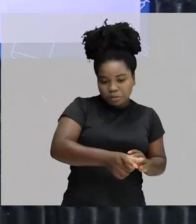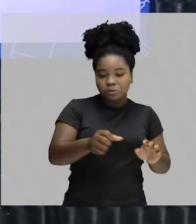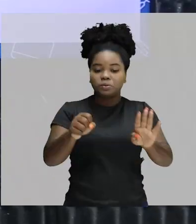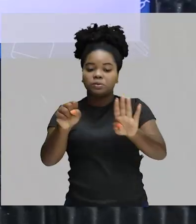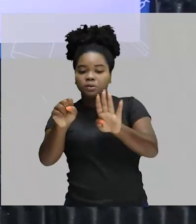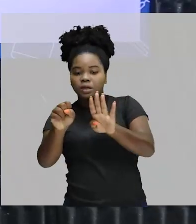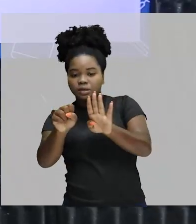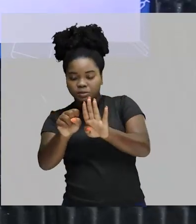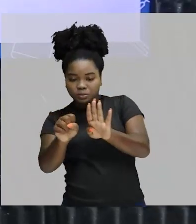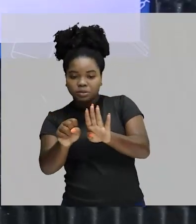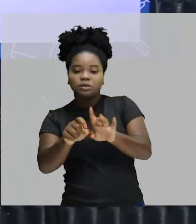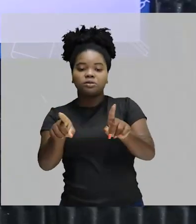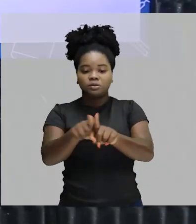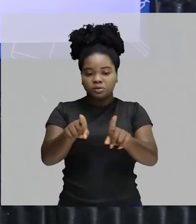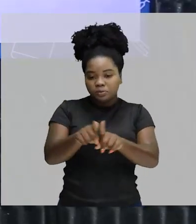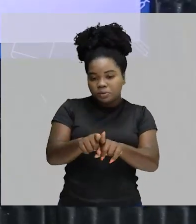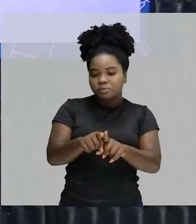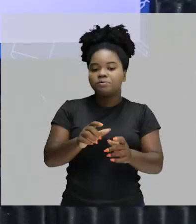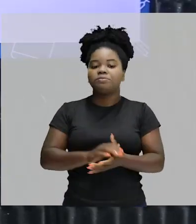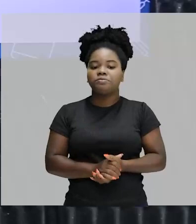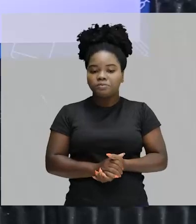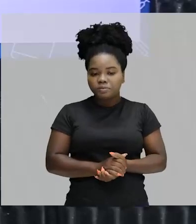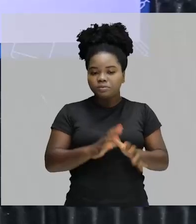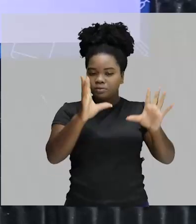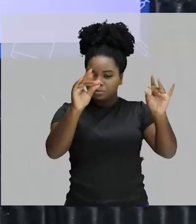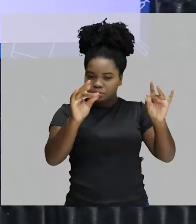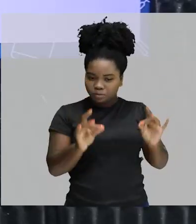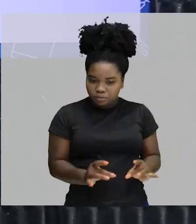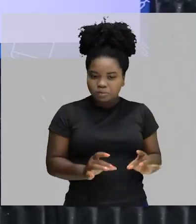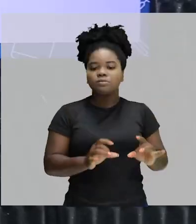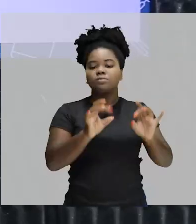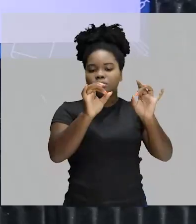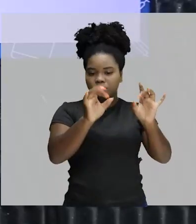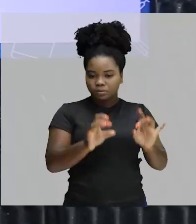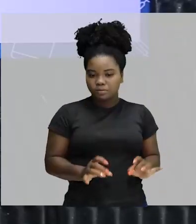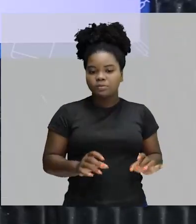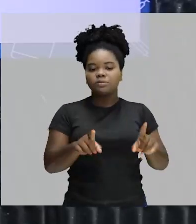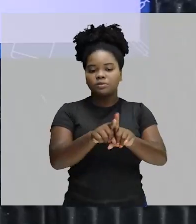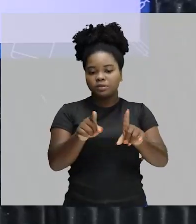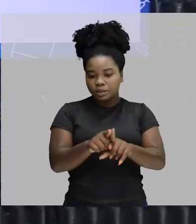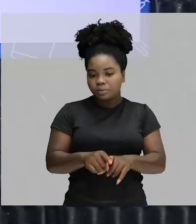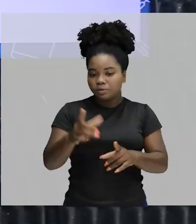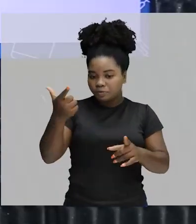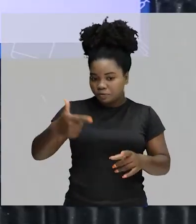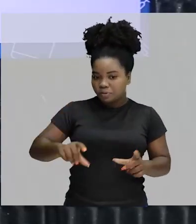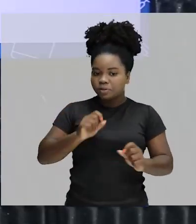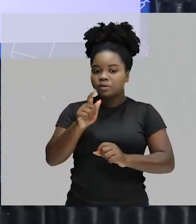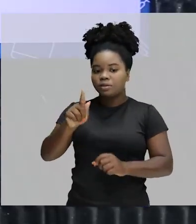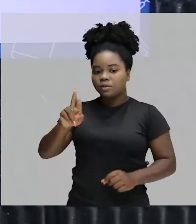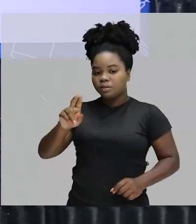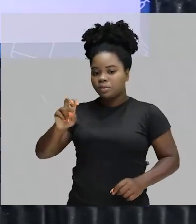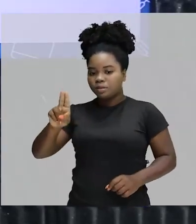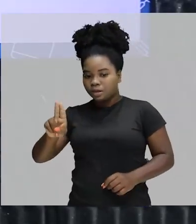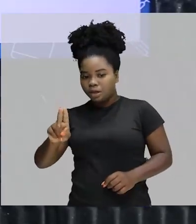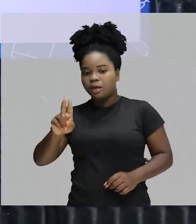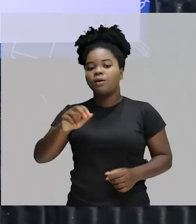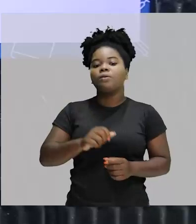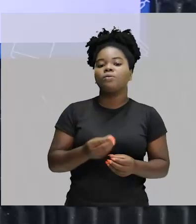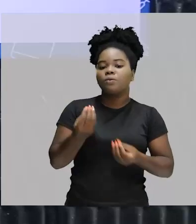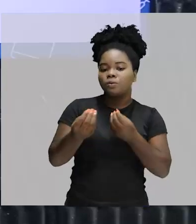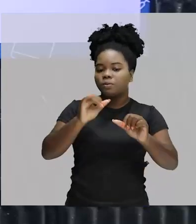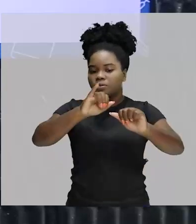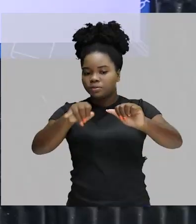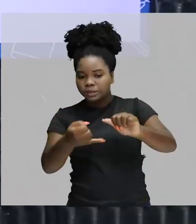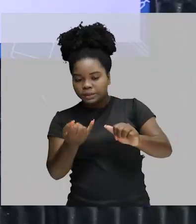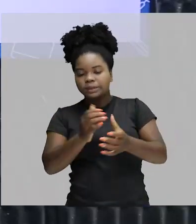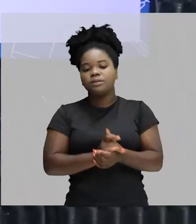substantivo, determinando, especificando. Vamos continuar agora falando um pouco do grau do adjetivo, a